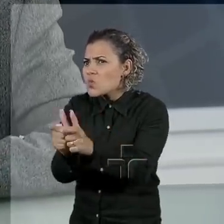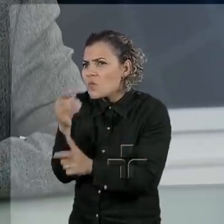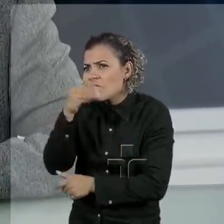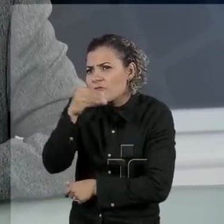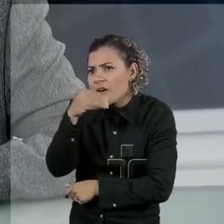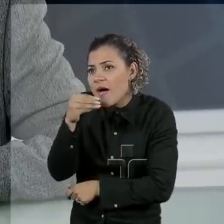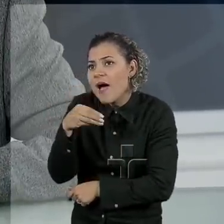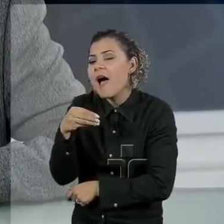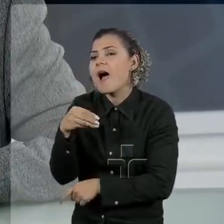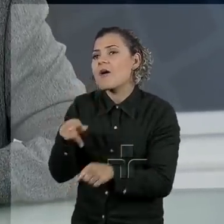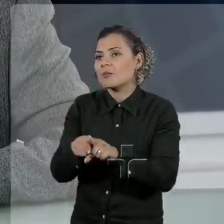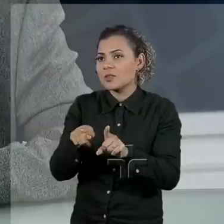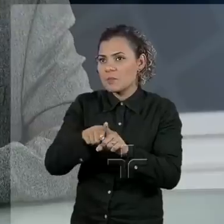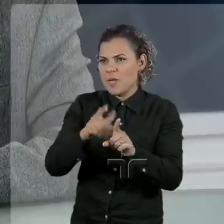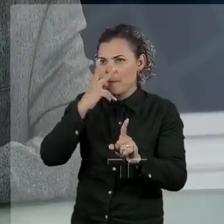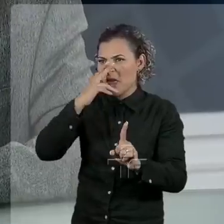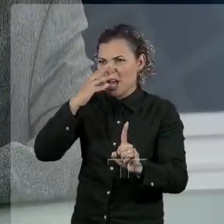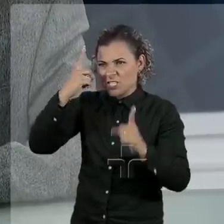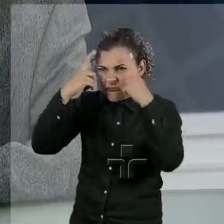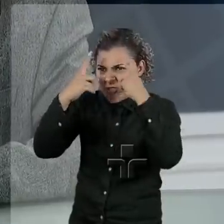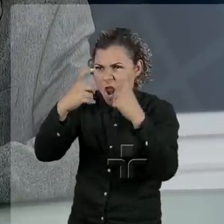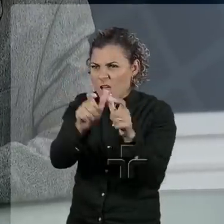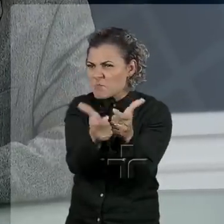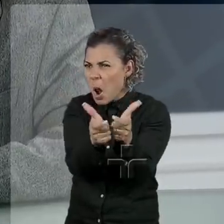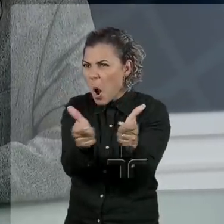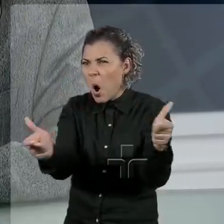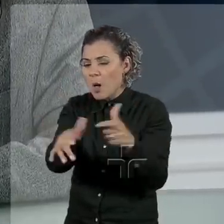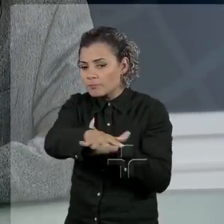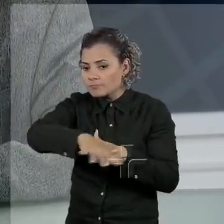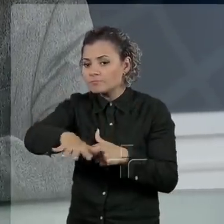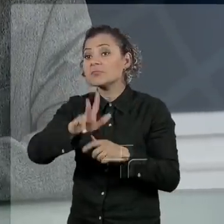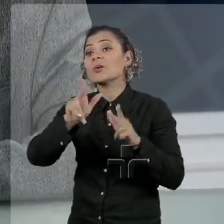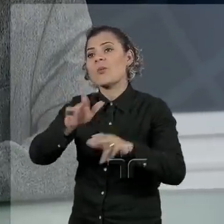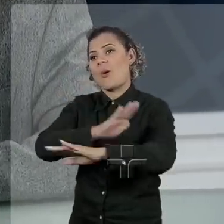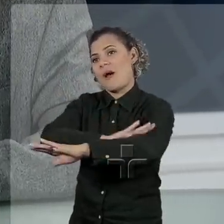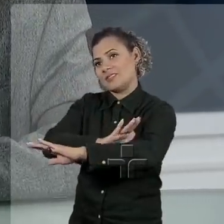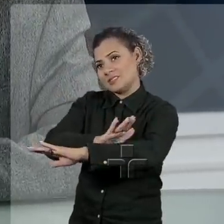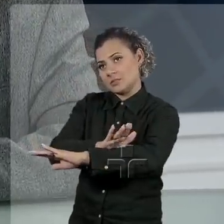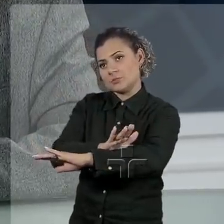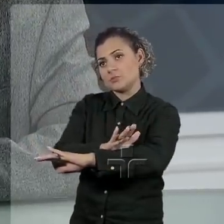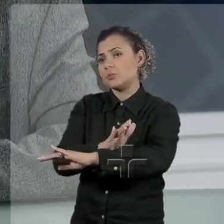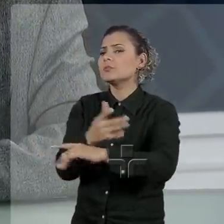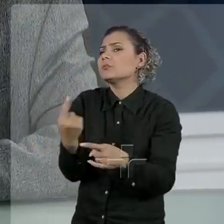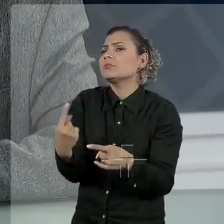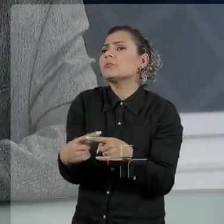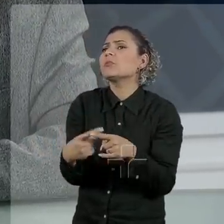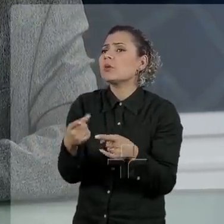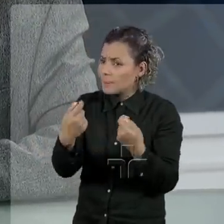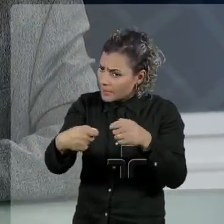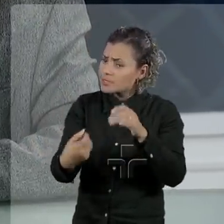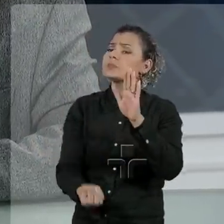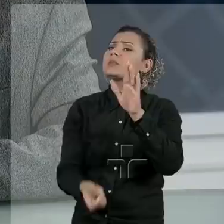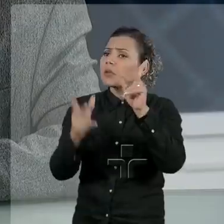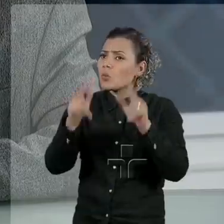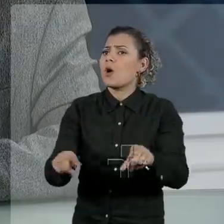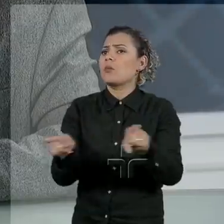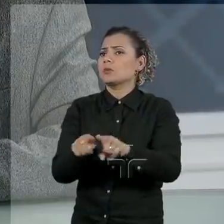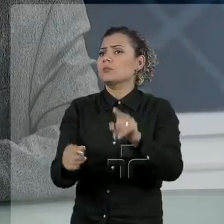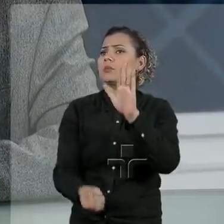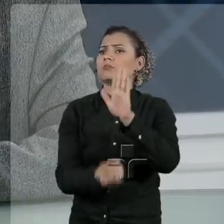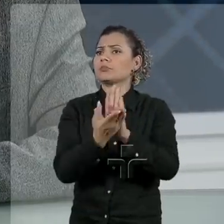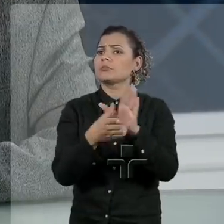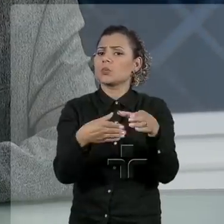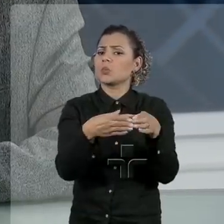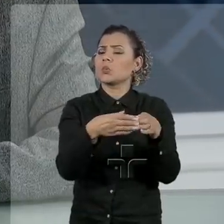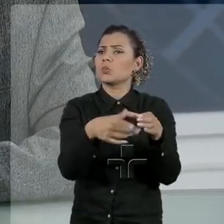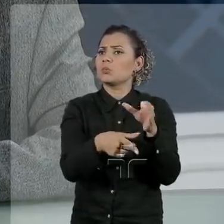mais objeto de violência, no caso o de racismo, não haveria por que também não fazer um paralelo em relação a esse